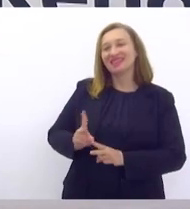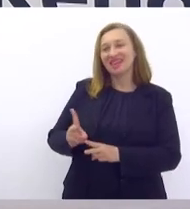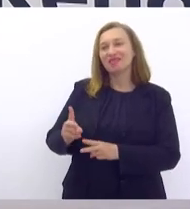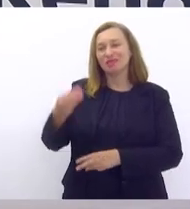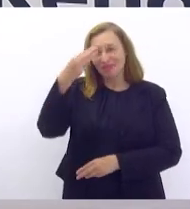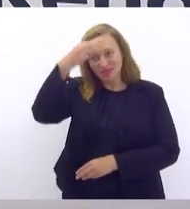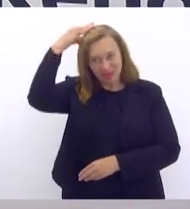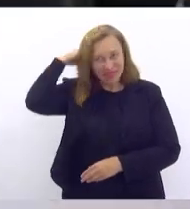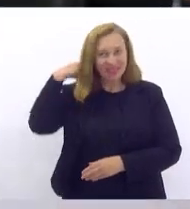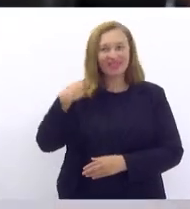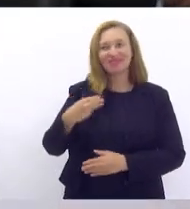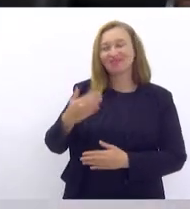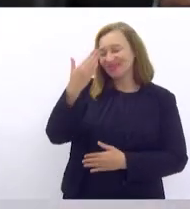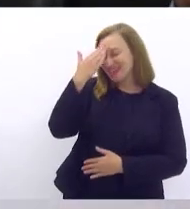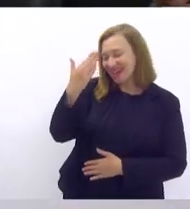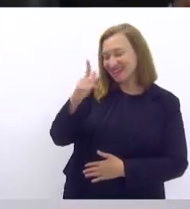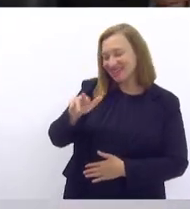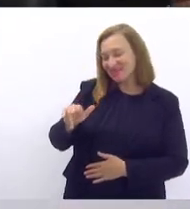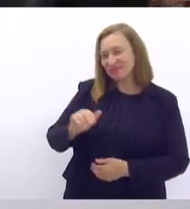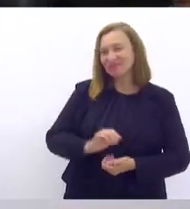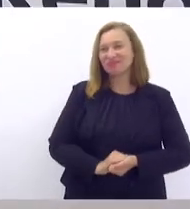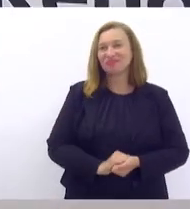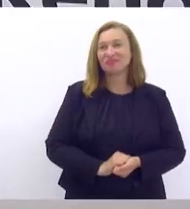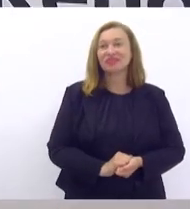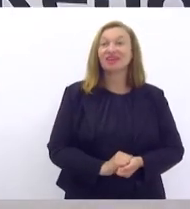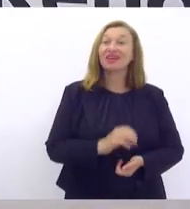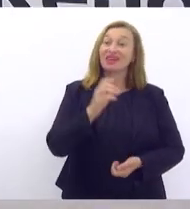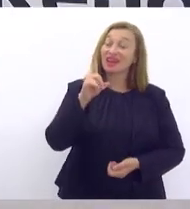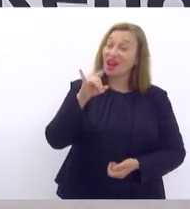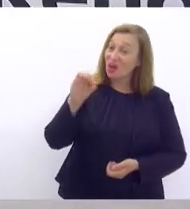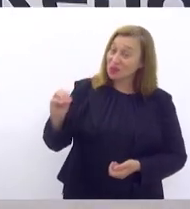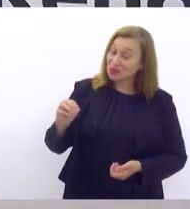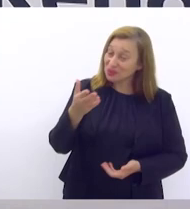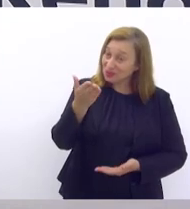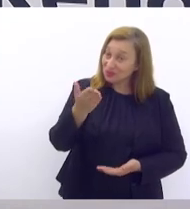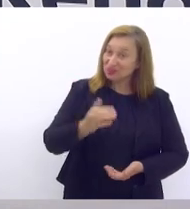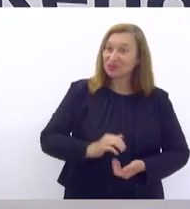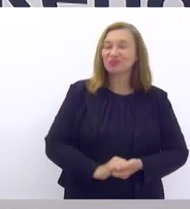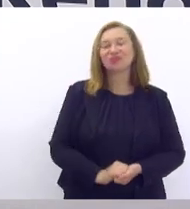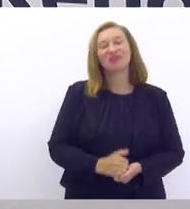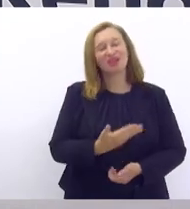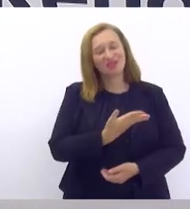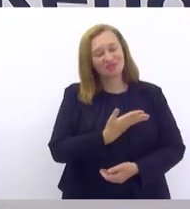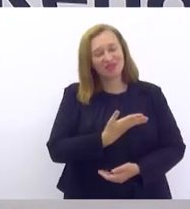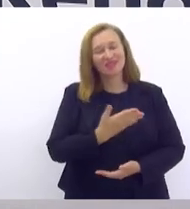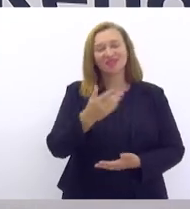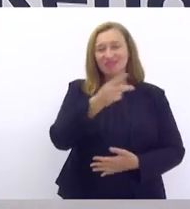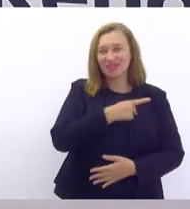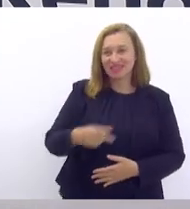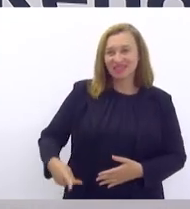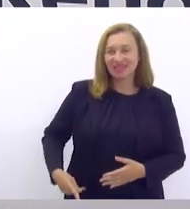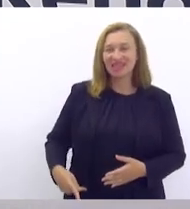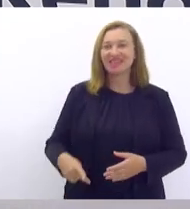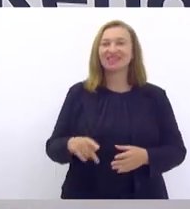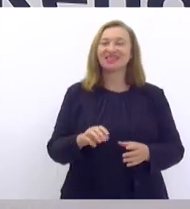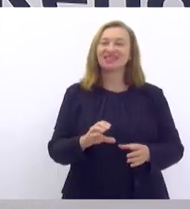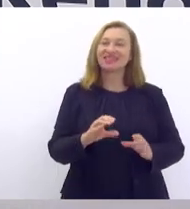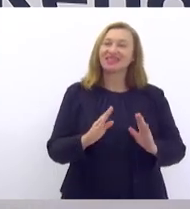Pacheco, obrigado, irmão. E o Cláudio, meu querido presidente da Renovação,